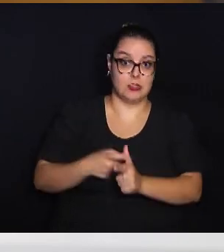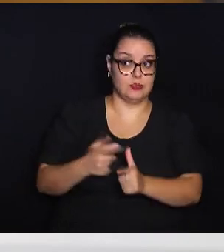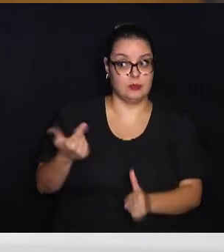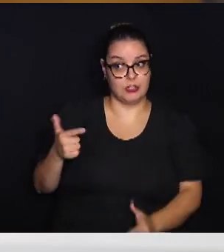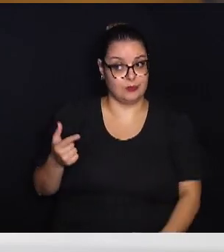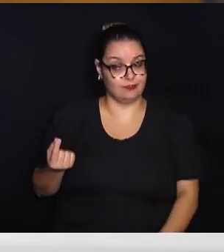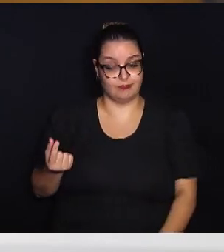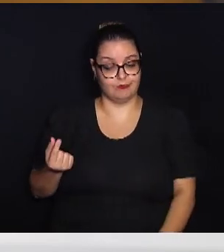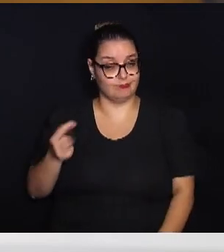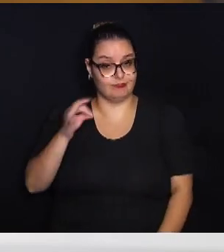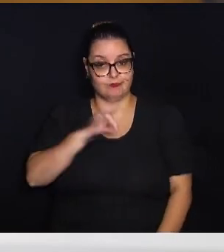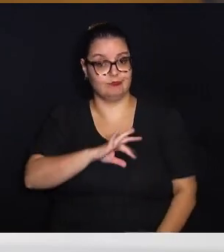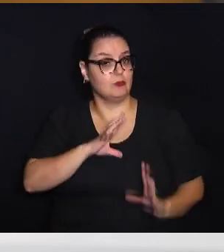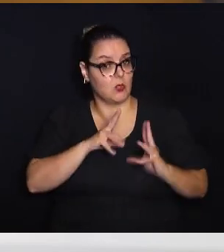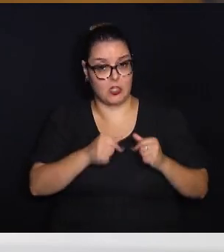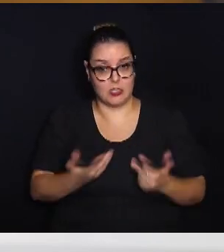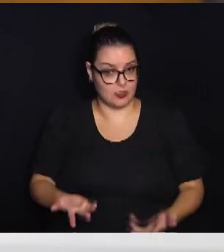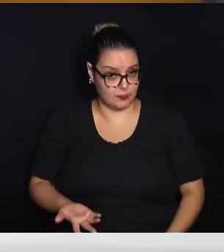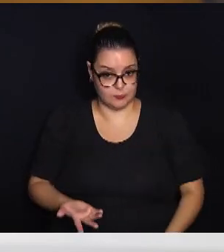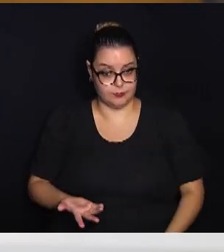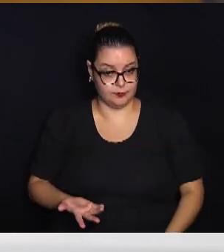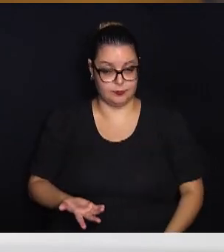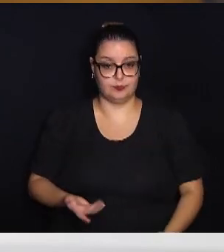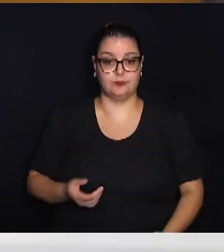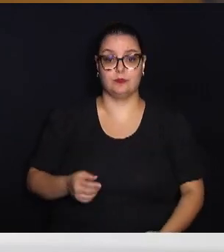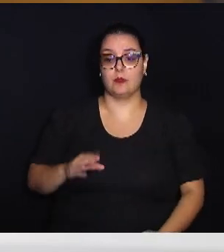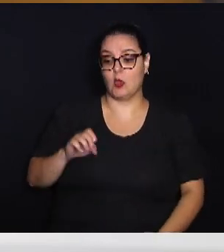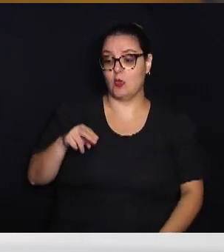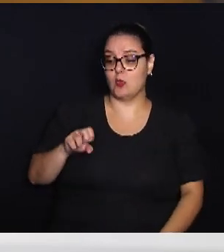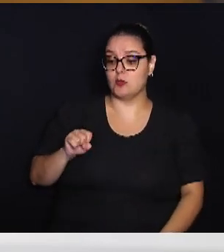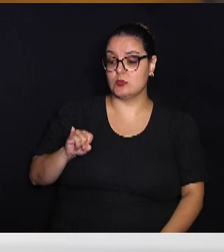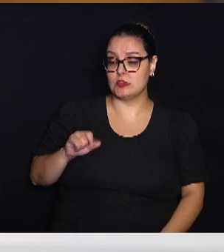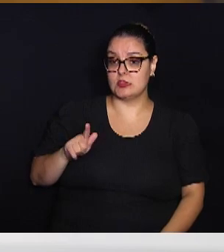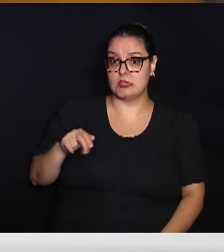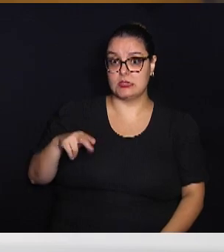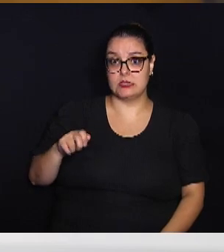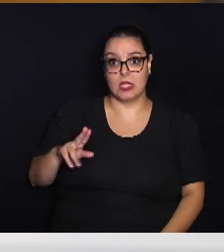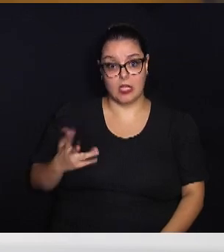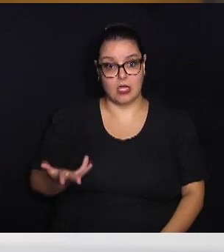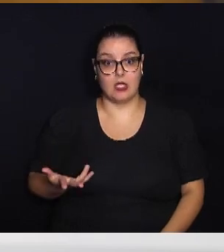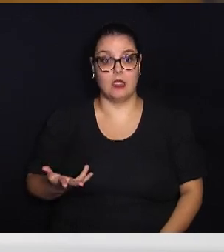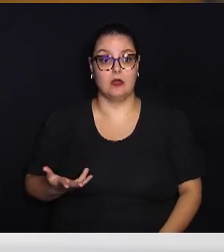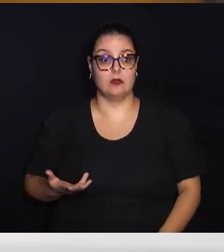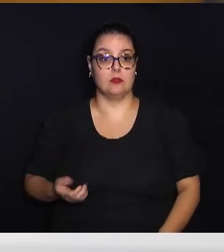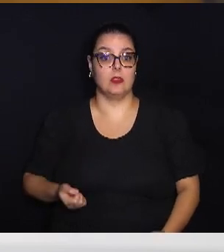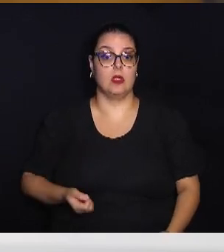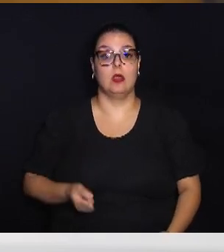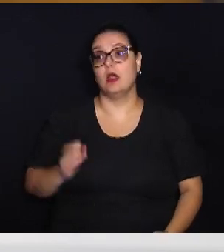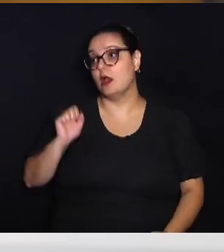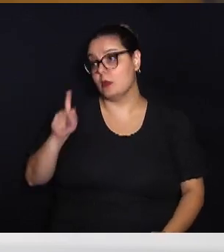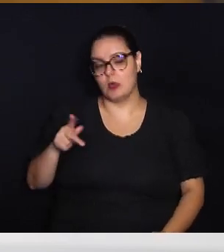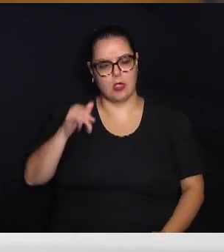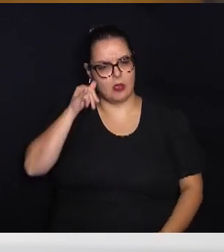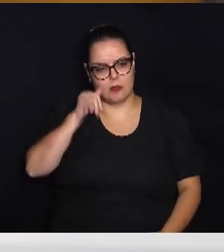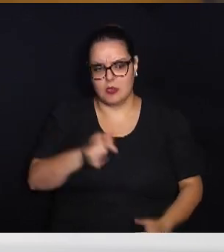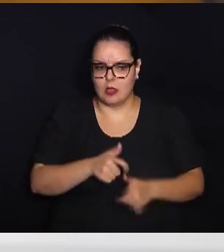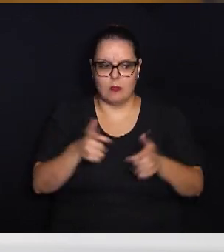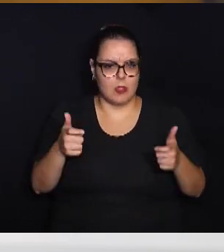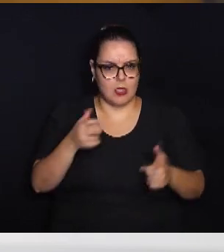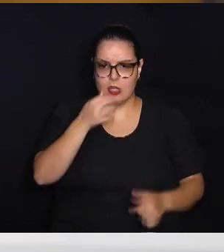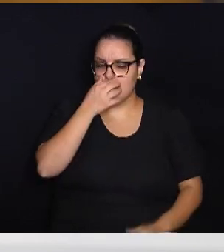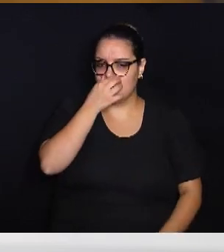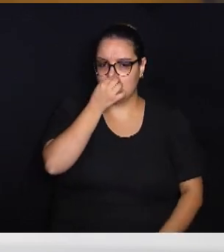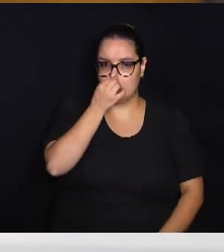aí, de fato, vai virar uma situação. Então, consignados, tem muitos consignados para aposentados, evitar